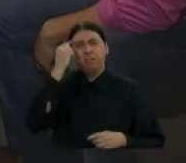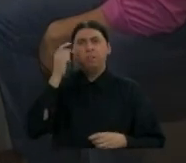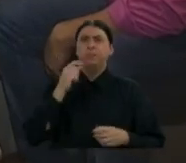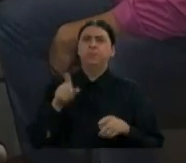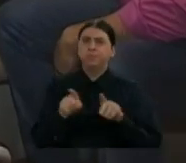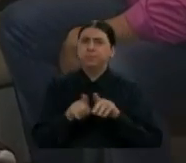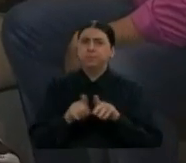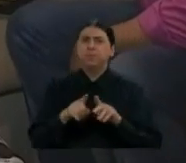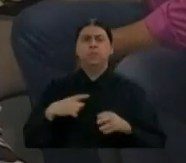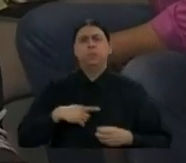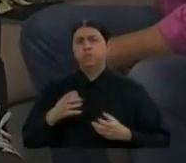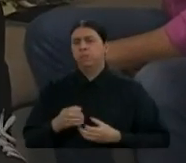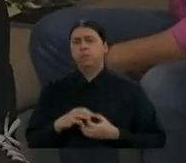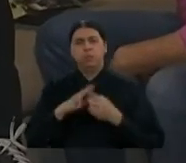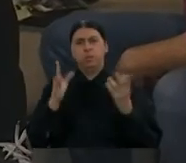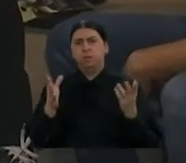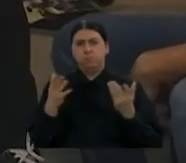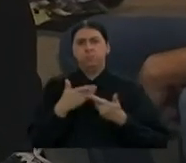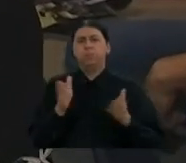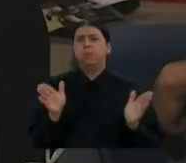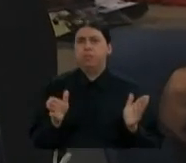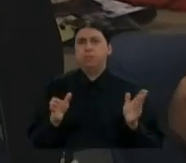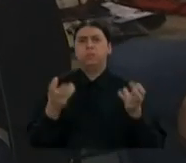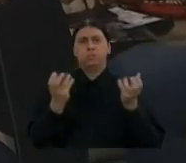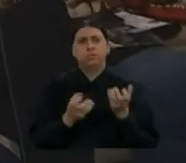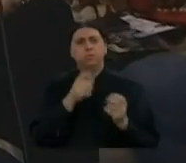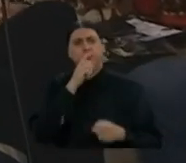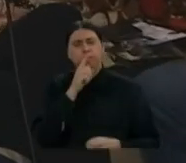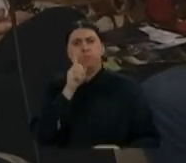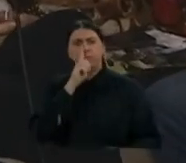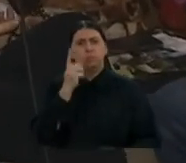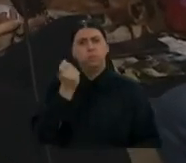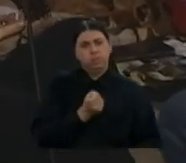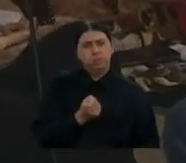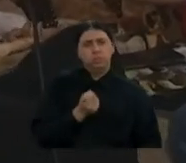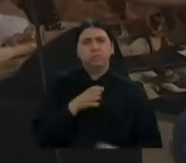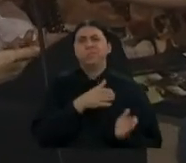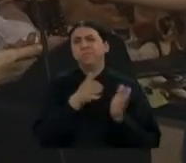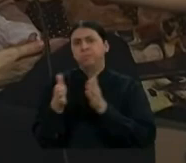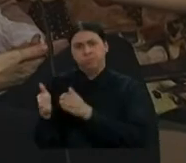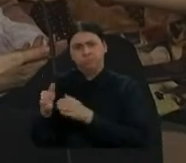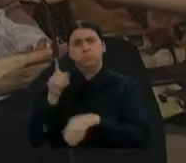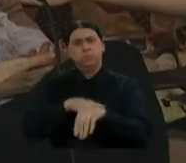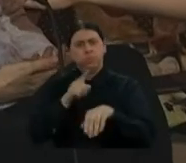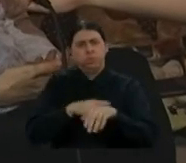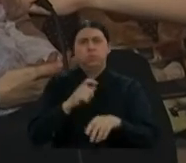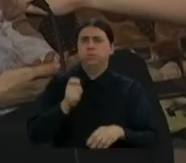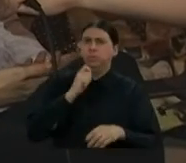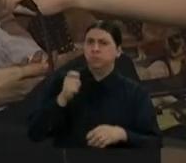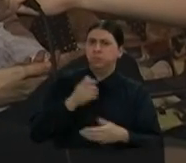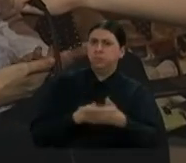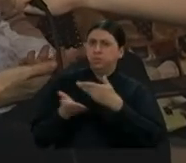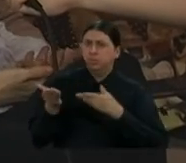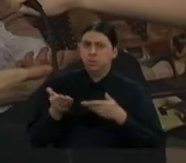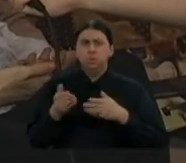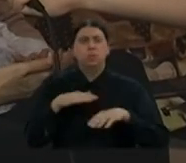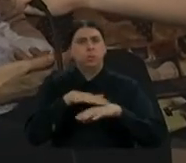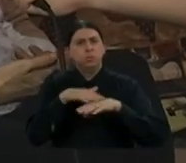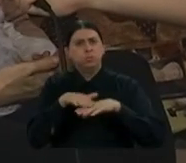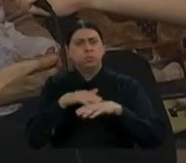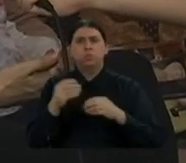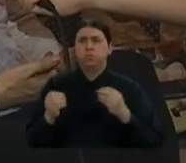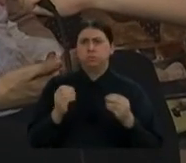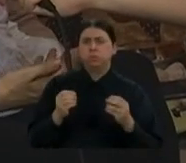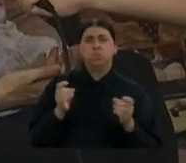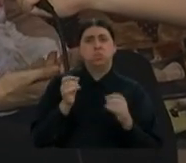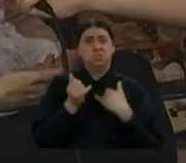está disposta a semana ser pai passa pelo período de entrevistas se não estiver preparado e certamente não vai né